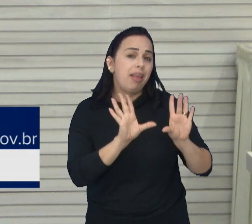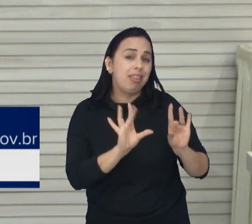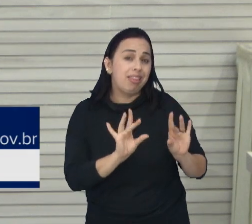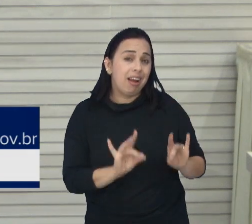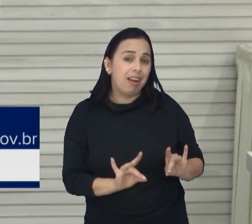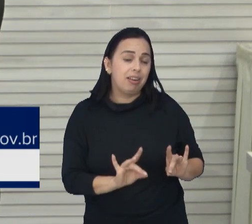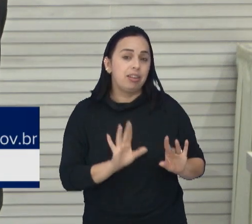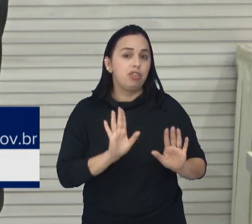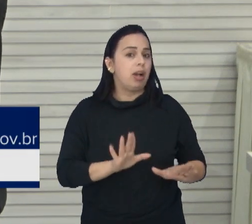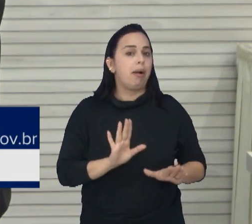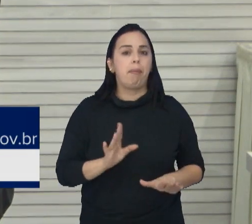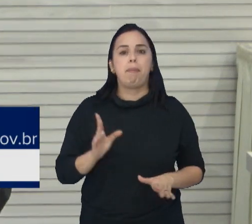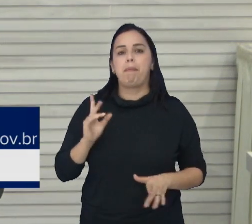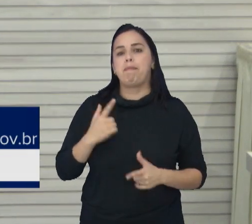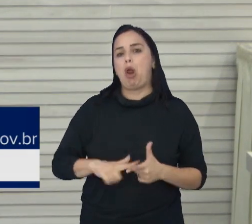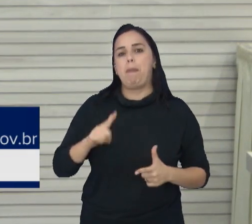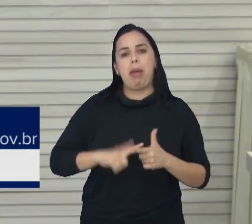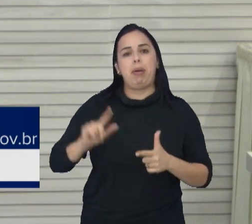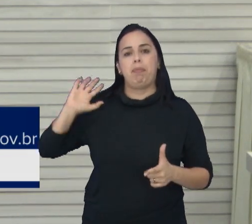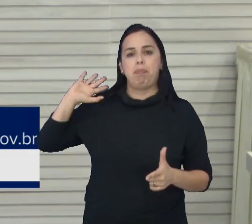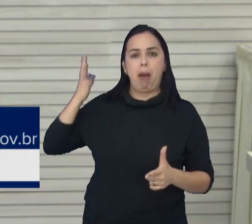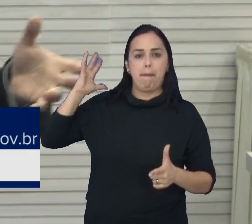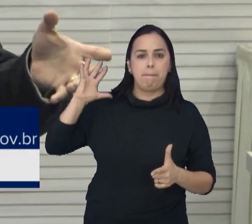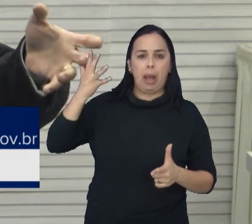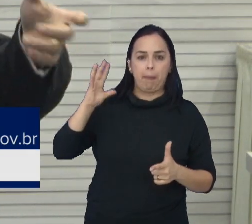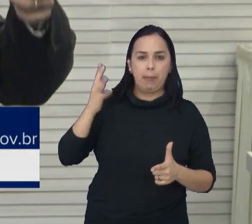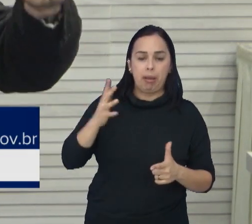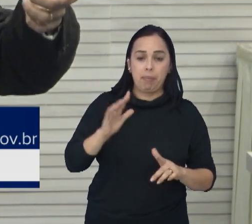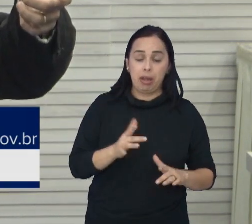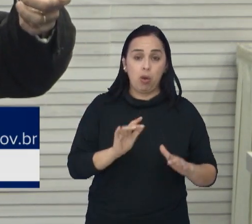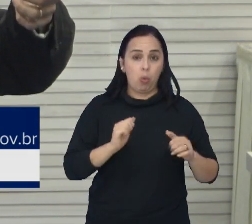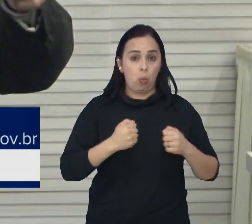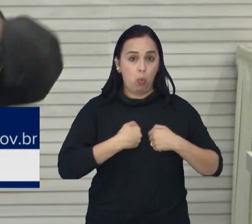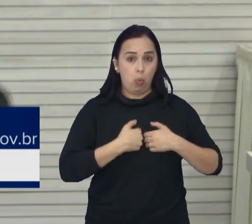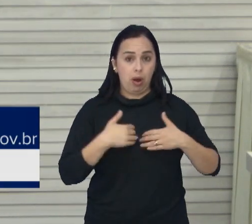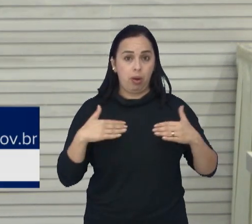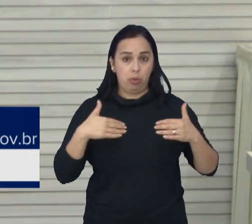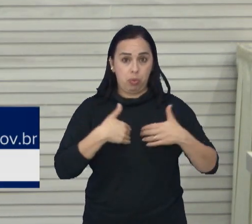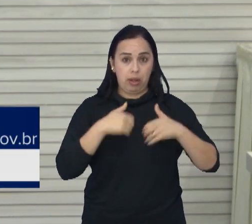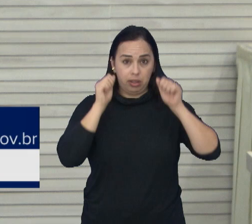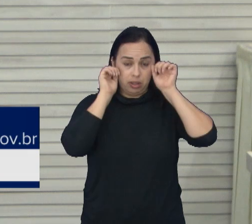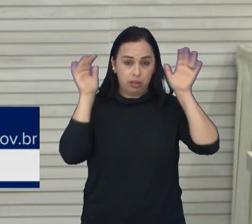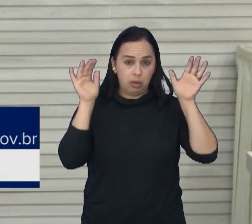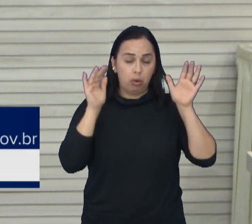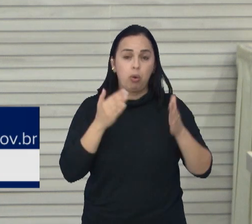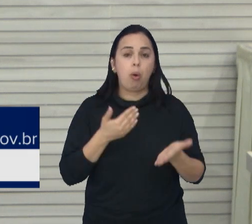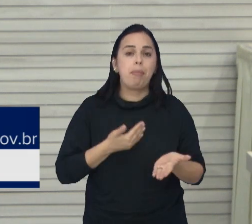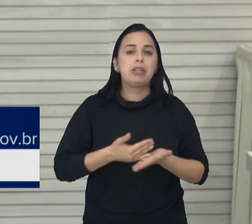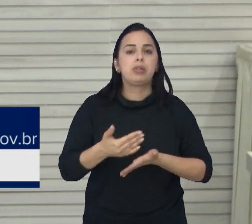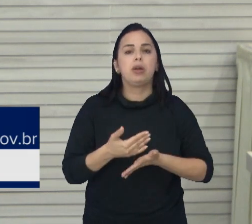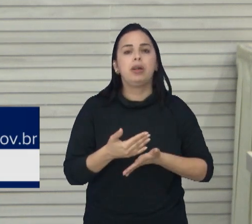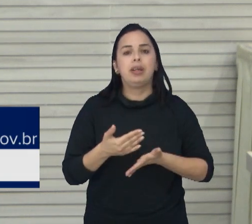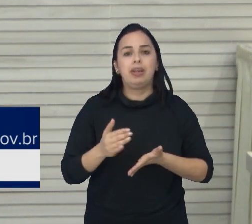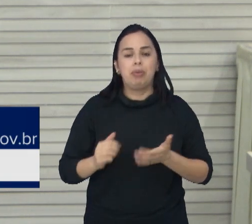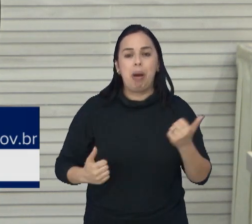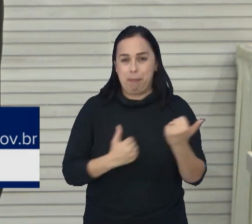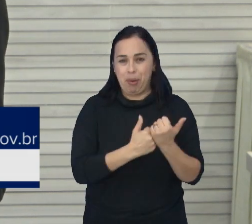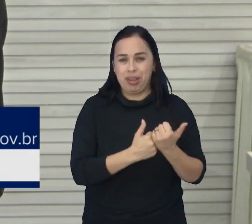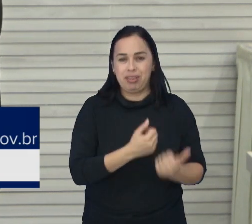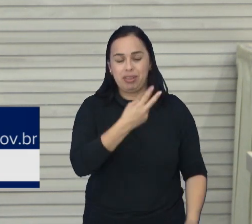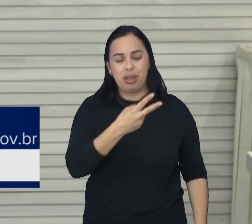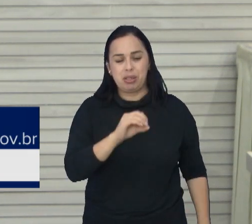já decorrentes de várias administrações. O autismo, que começou a ser tratado aqui na Câmara Municipal em 2005,